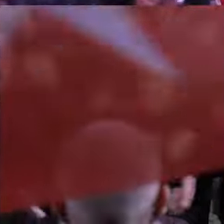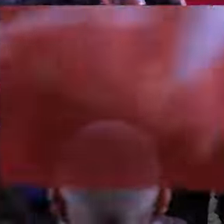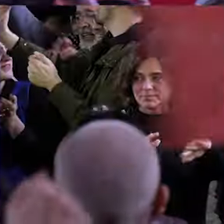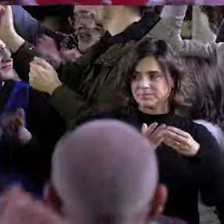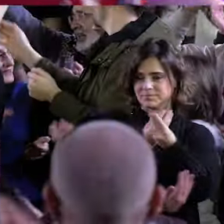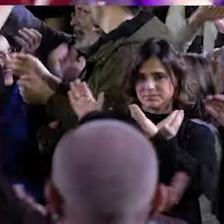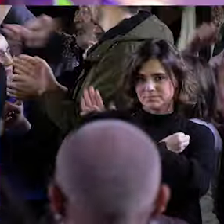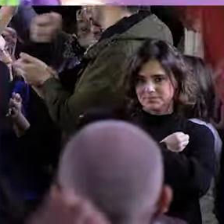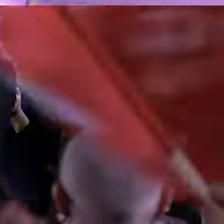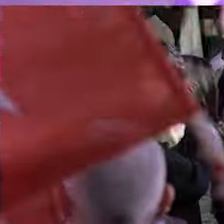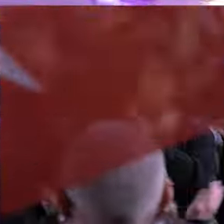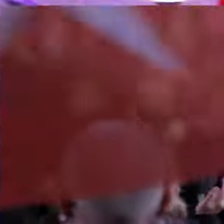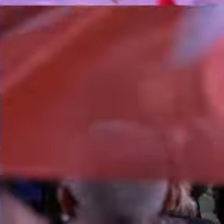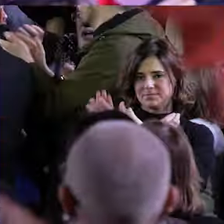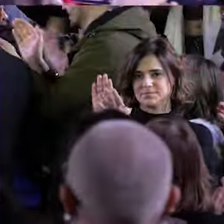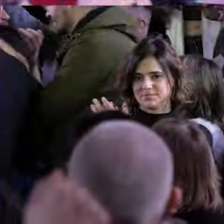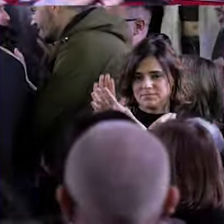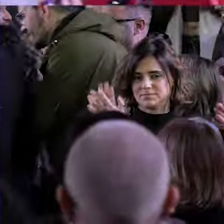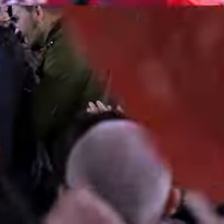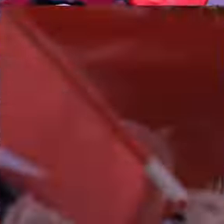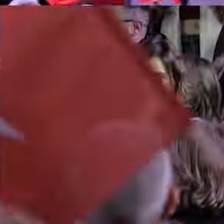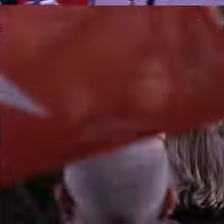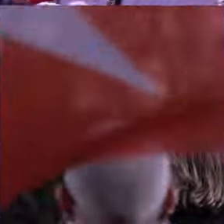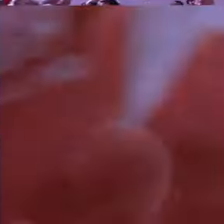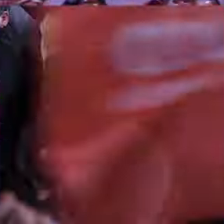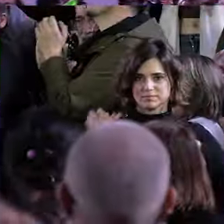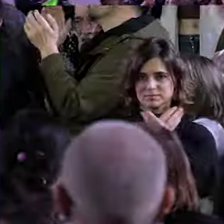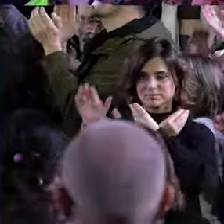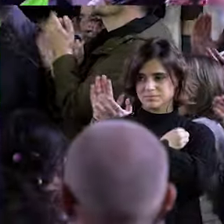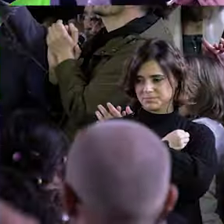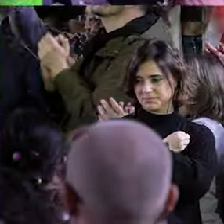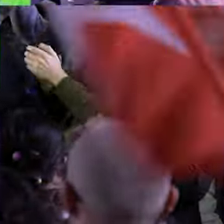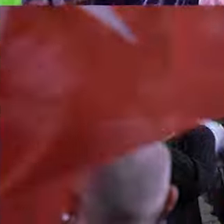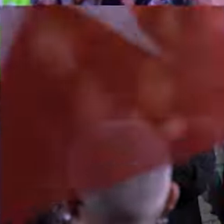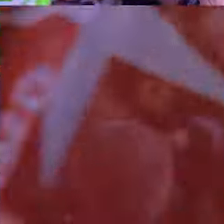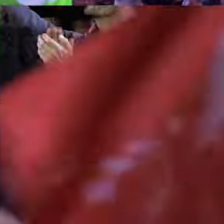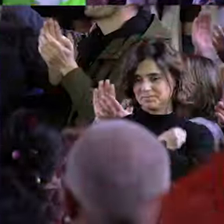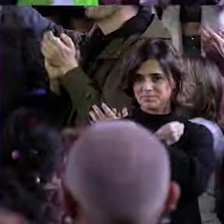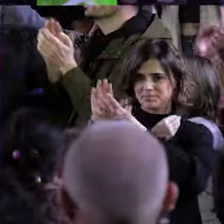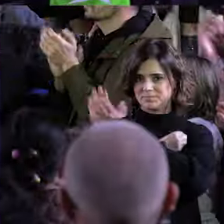É bloco, é bloco, esquerda, é bloco, é bloco, esquerda, é bloco.